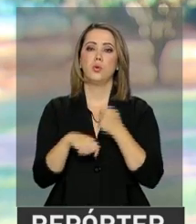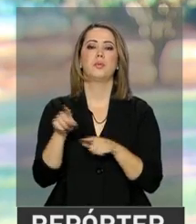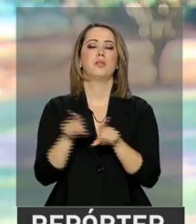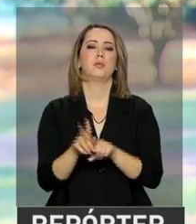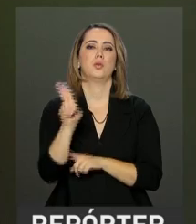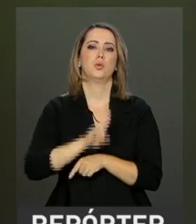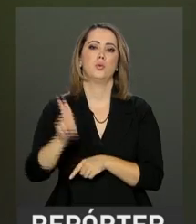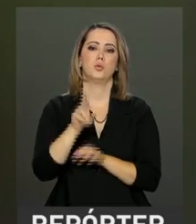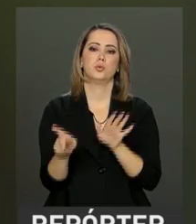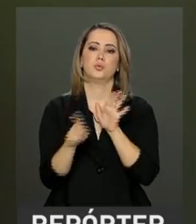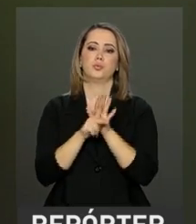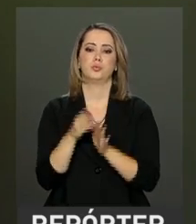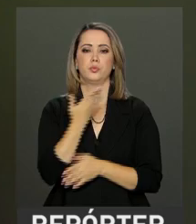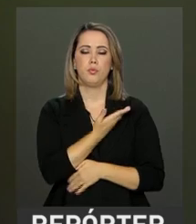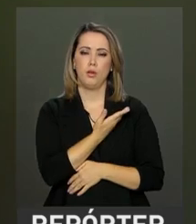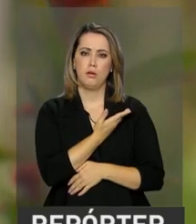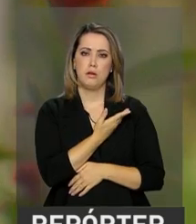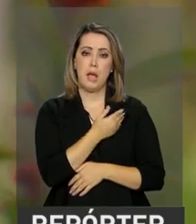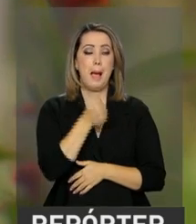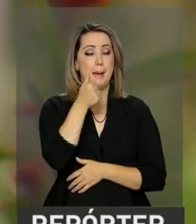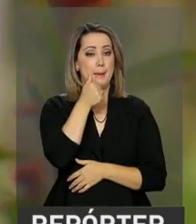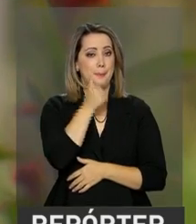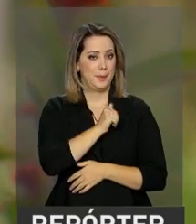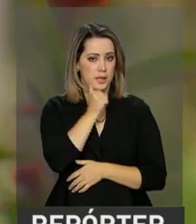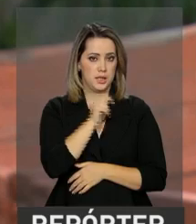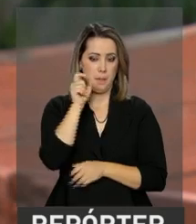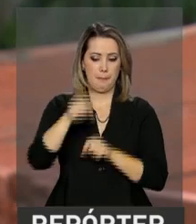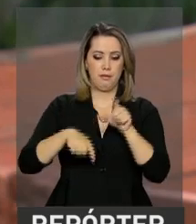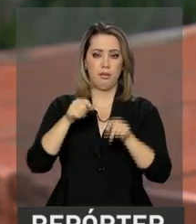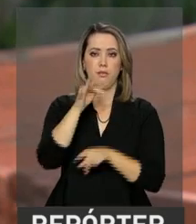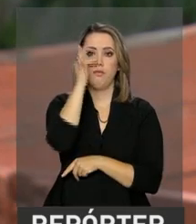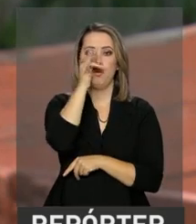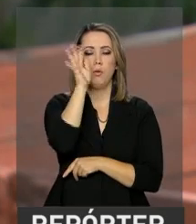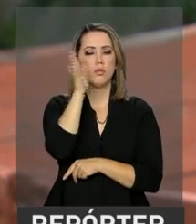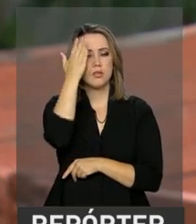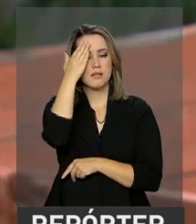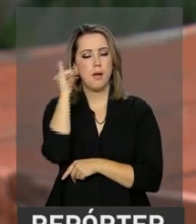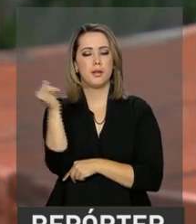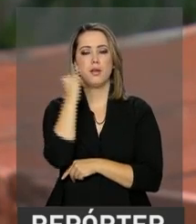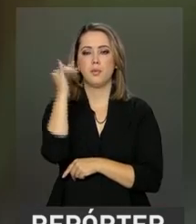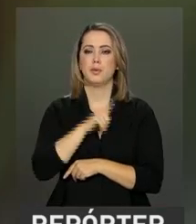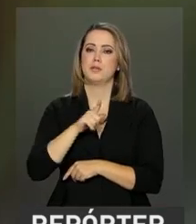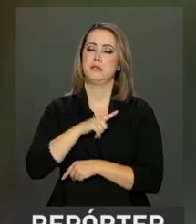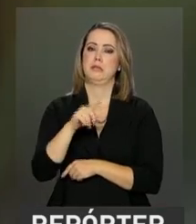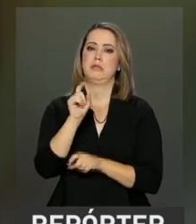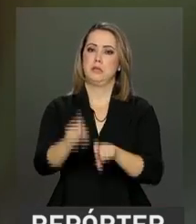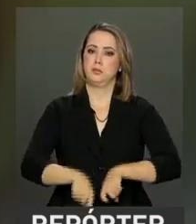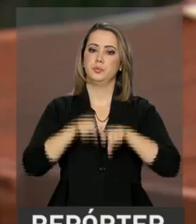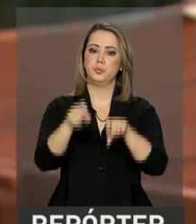uso da sua propriedade rosani que é plantadora de flores já fez o cadastro e sabe da importân que ele tem para os